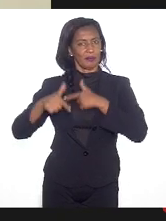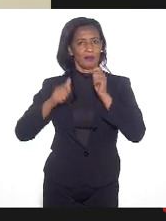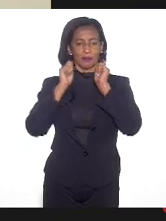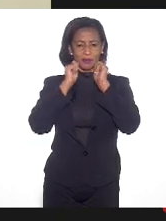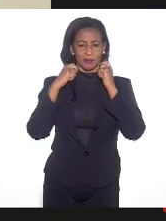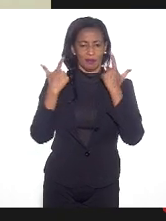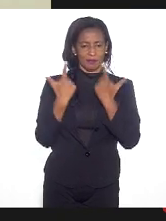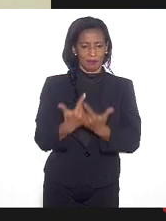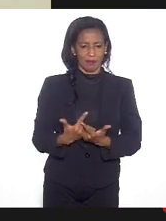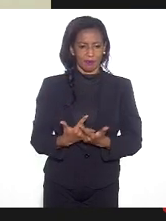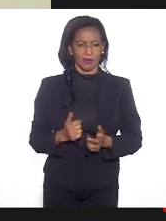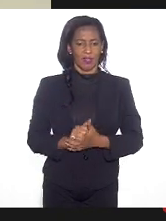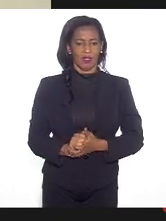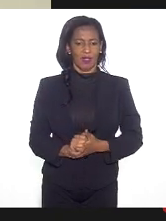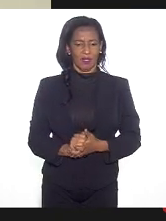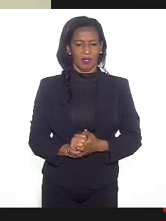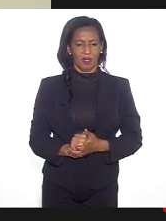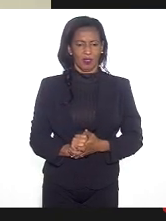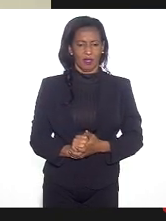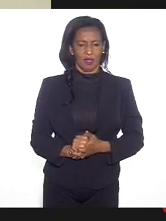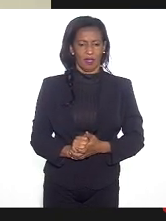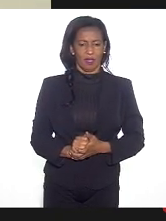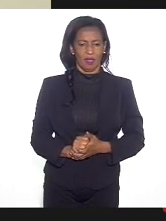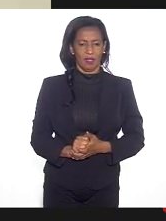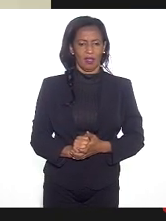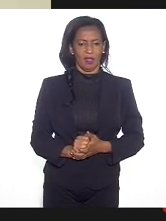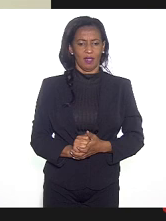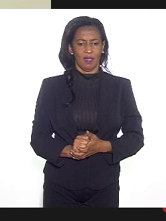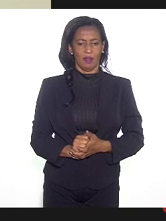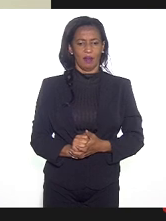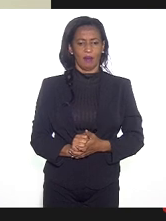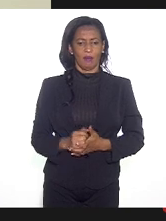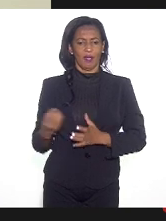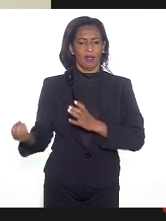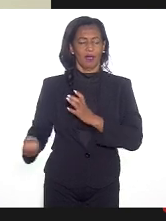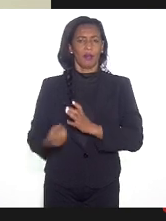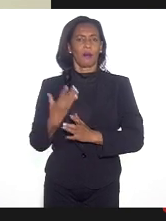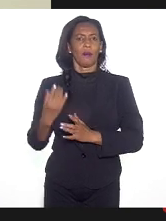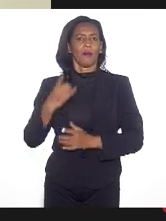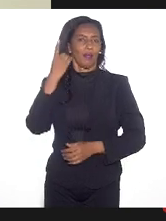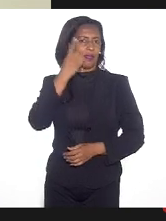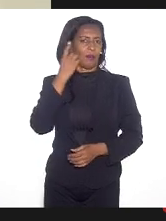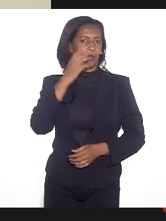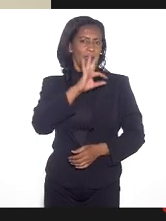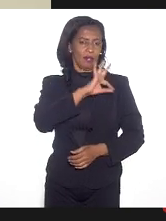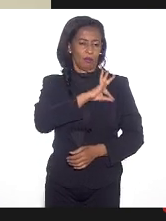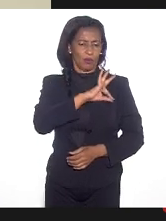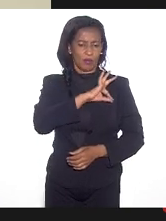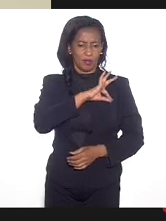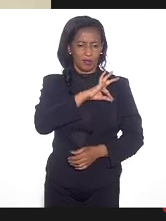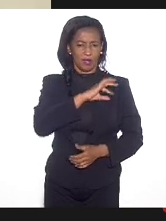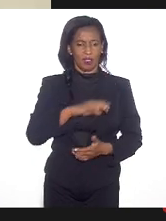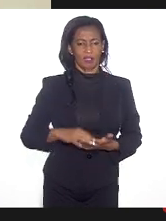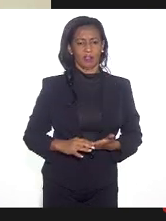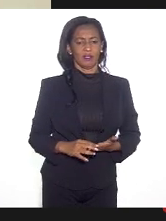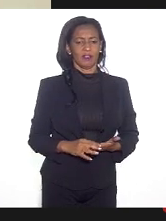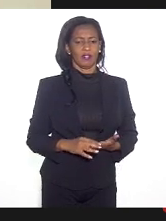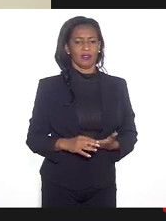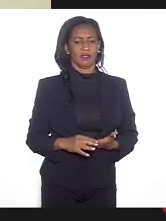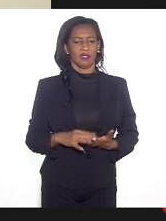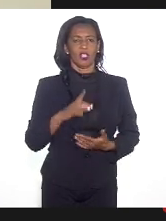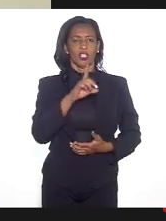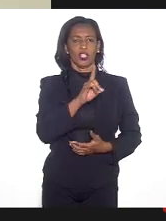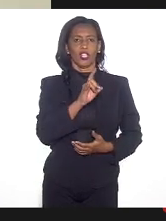presidente Rodrigo Amorim, pela iniciativa, a doutora Marta Rocha também, nosso delegado,